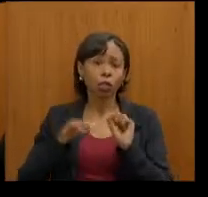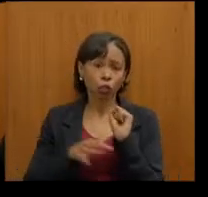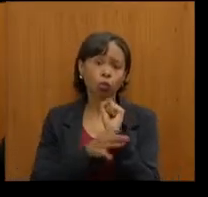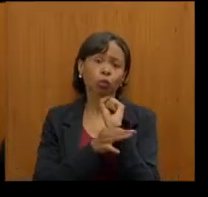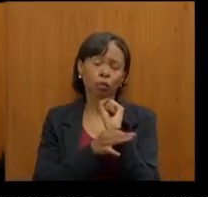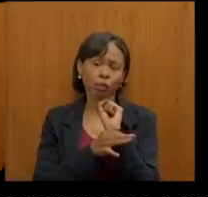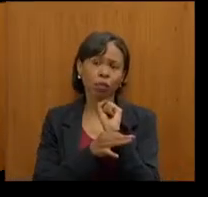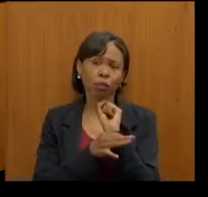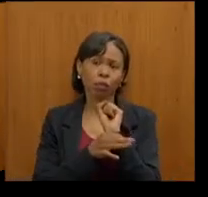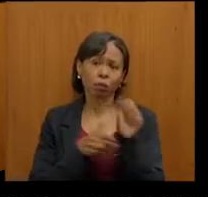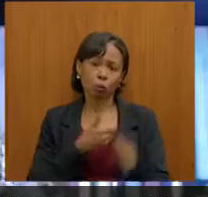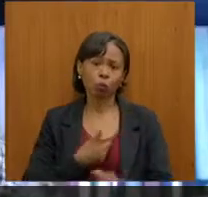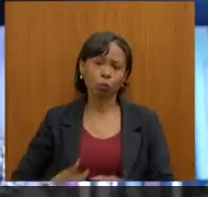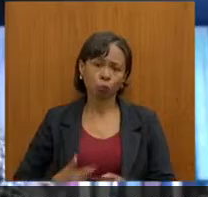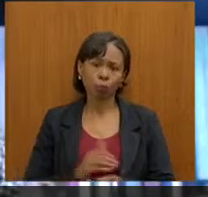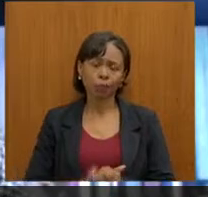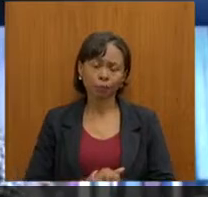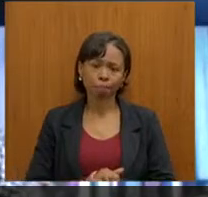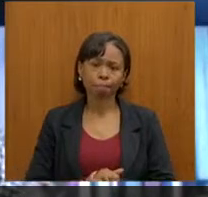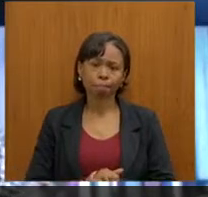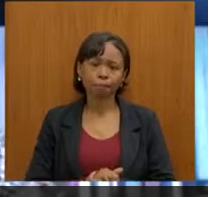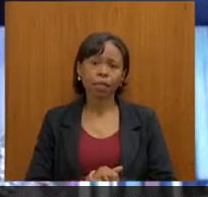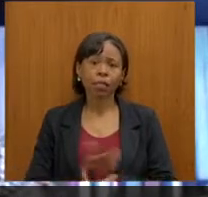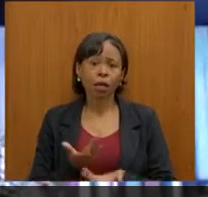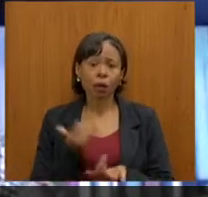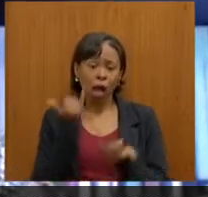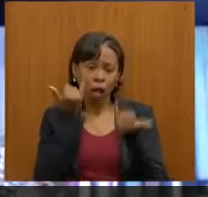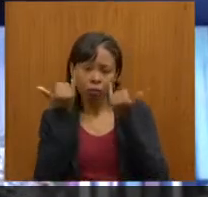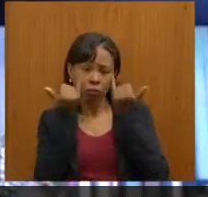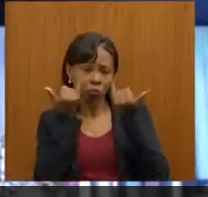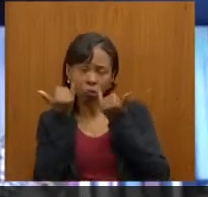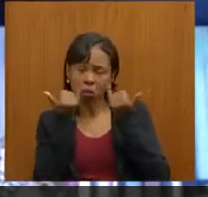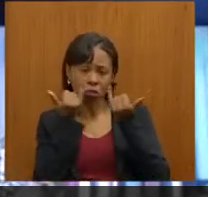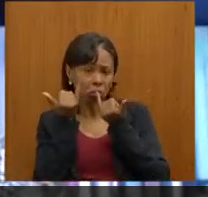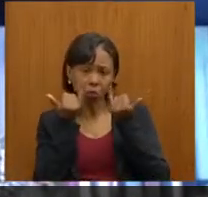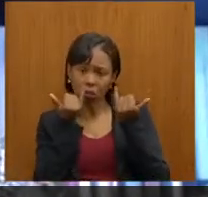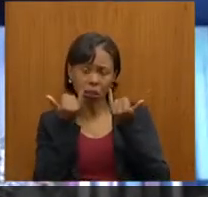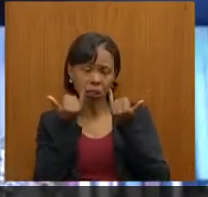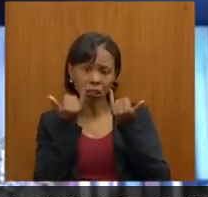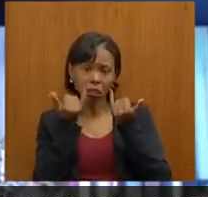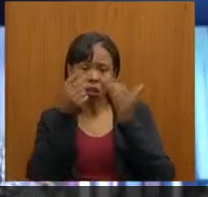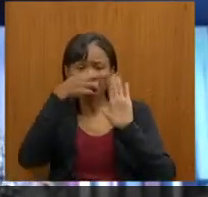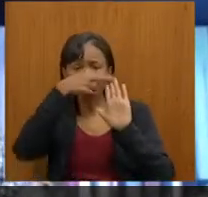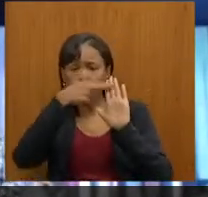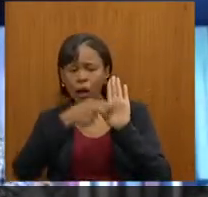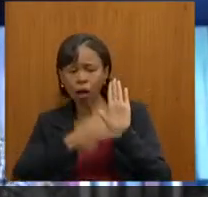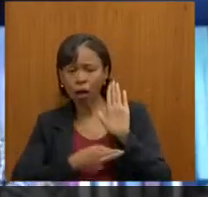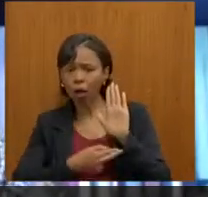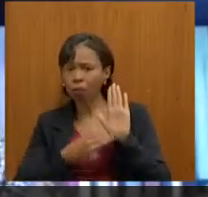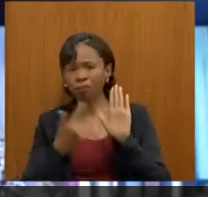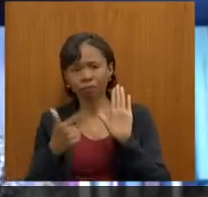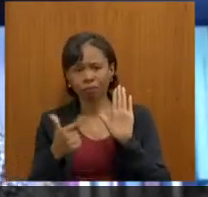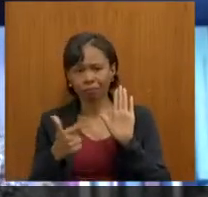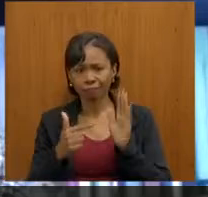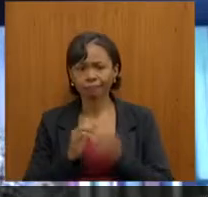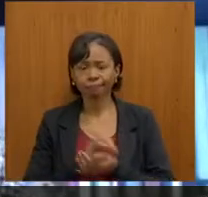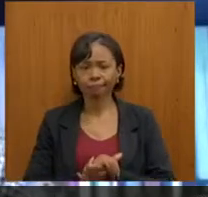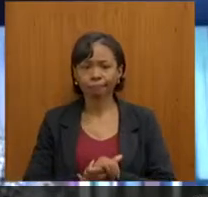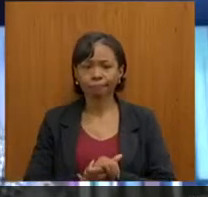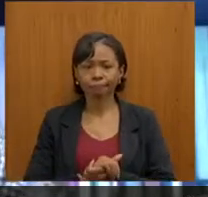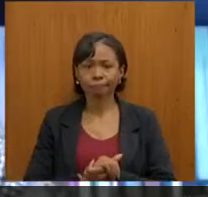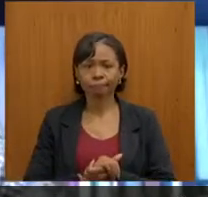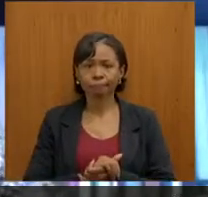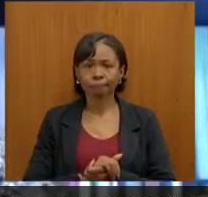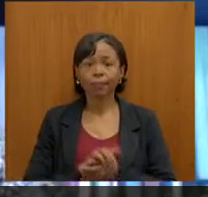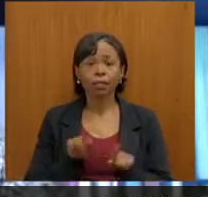os dados né E esses dados não é aparecem em forma de relatório para concluir eu vou